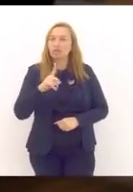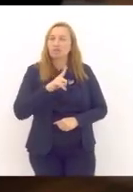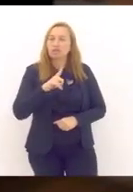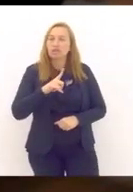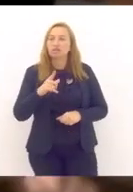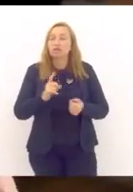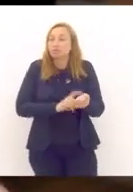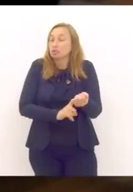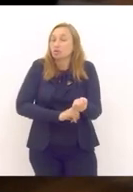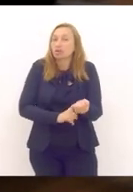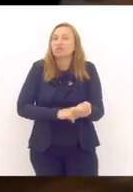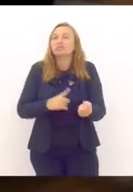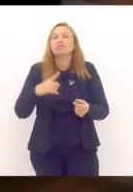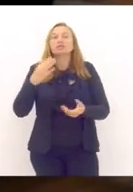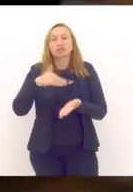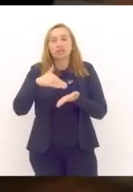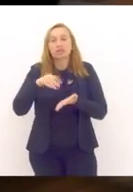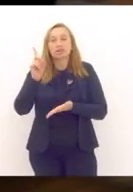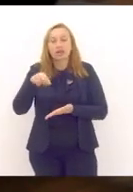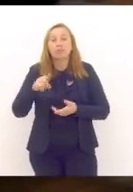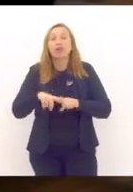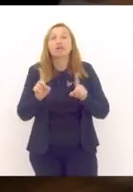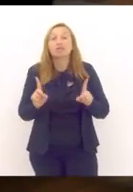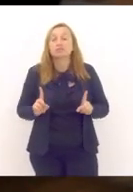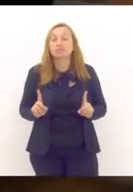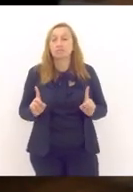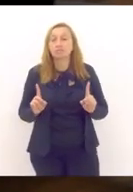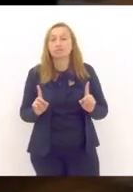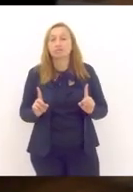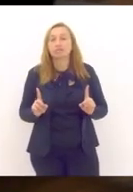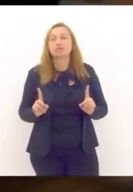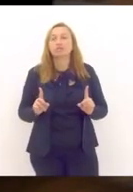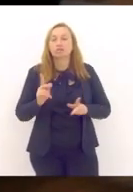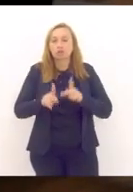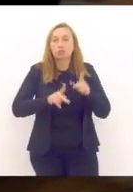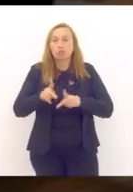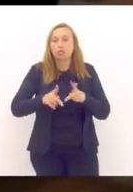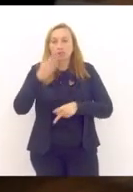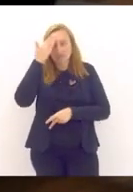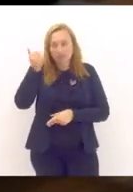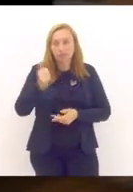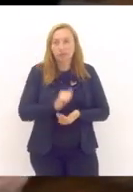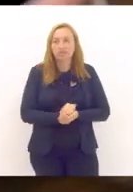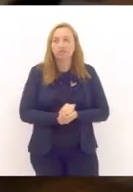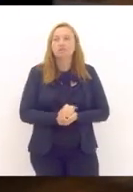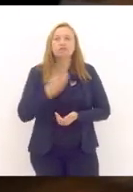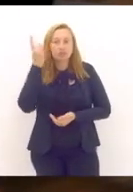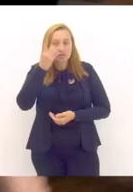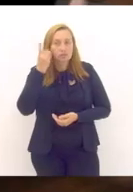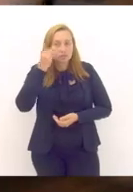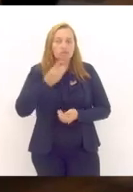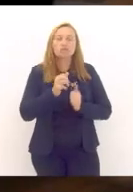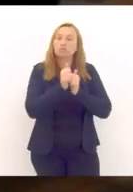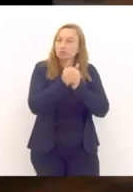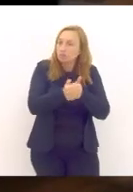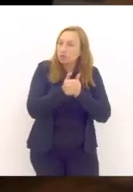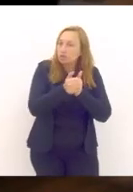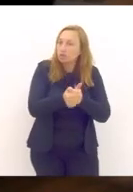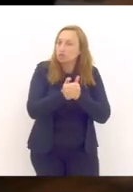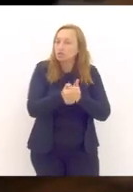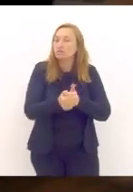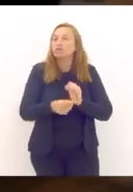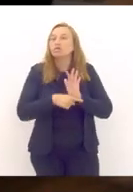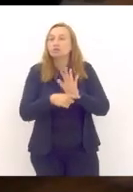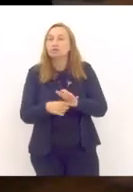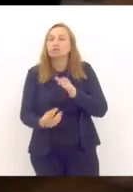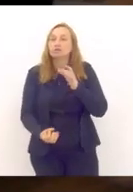aflição como secretário que foi, mas é aquilo que a população quer saber. Bom, os deputados acompanham, contribuíram na